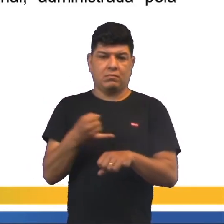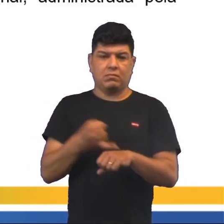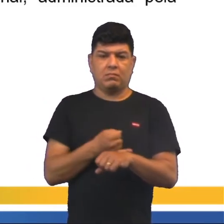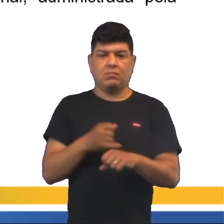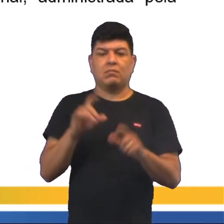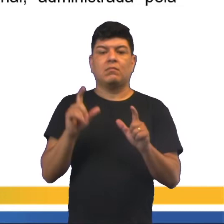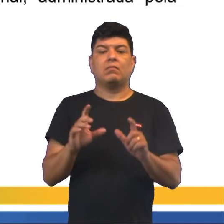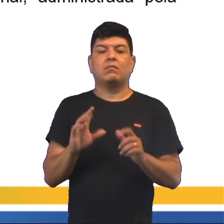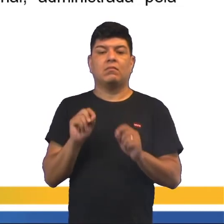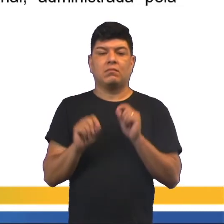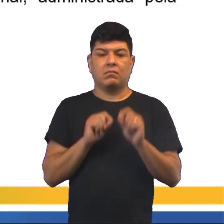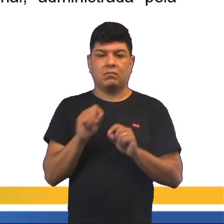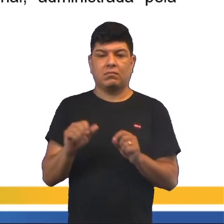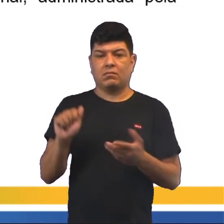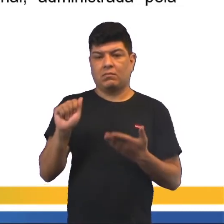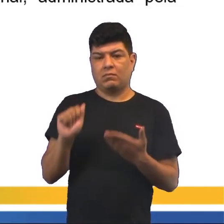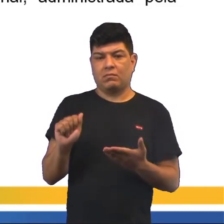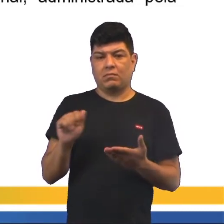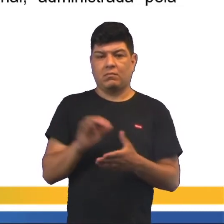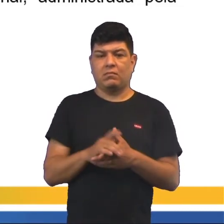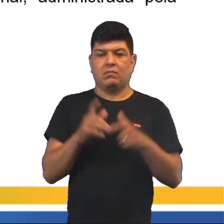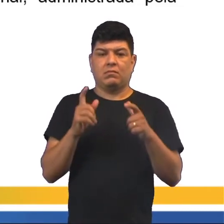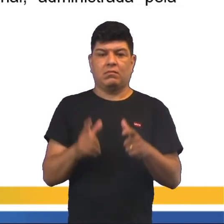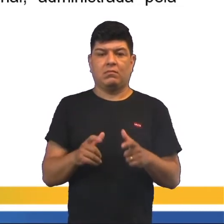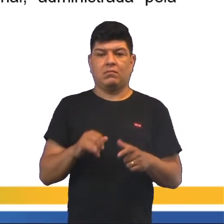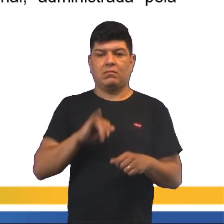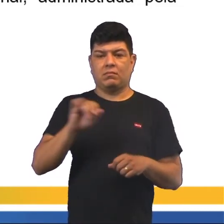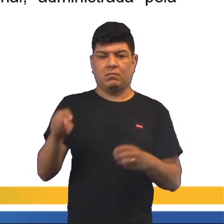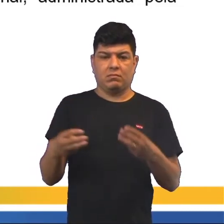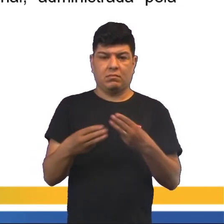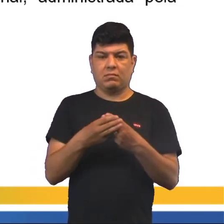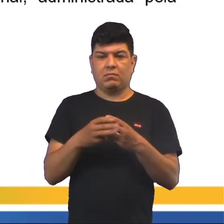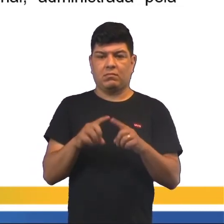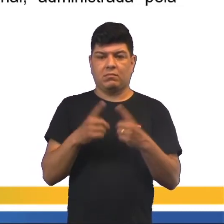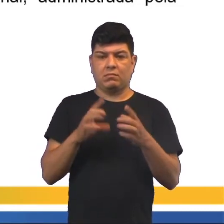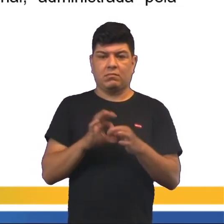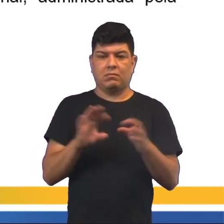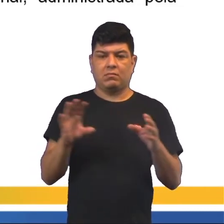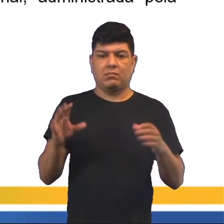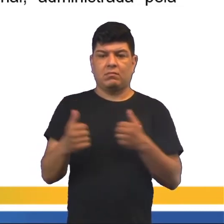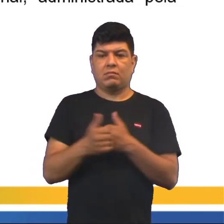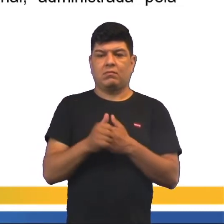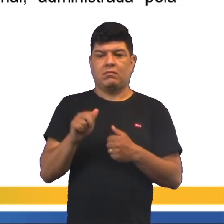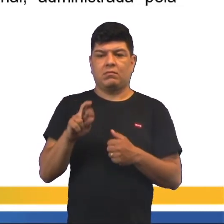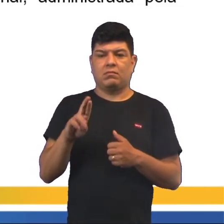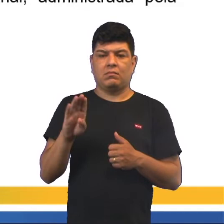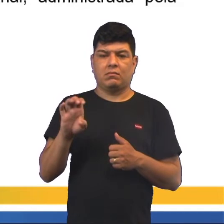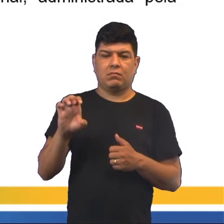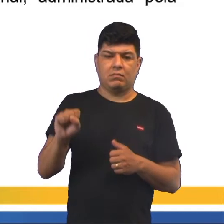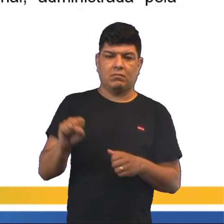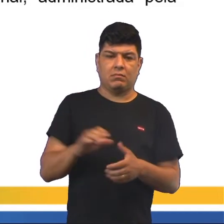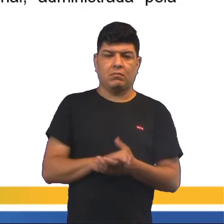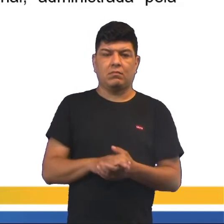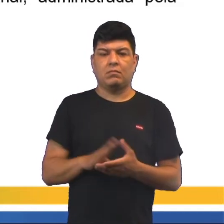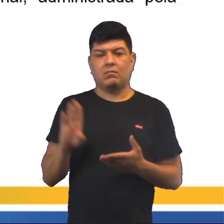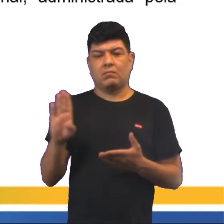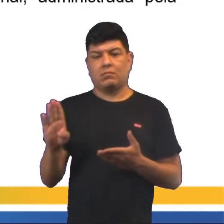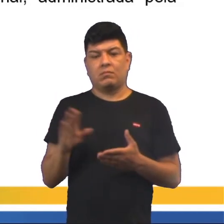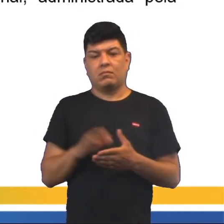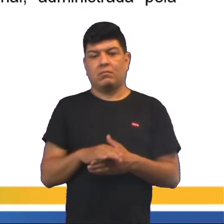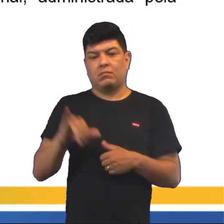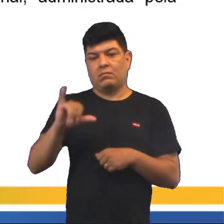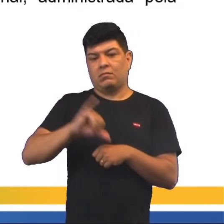a cidade de Jerusalém seria considerada a. parte do território judeu, mas de livre acesso